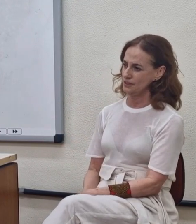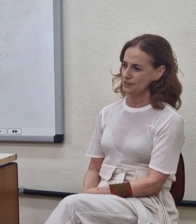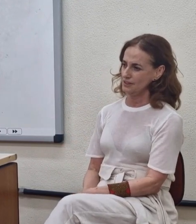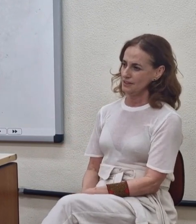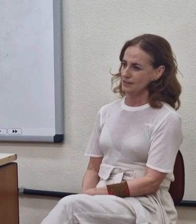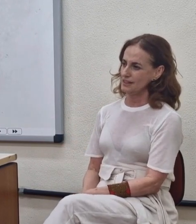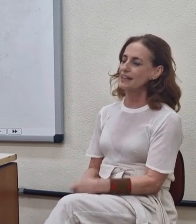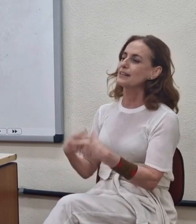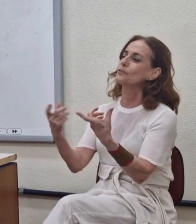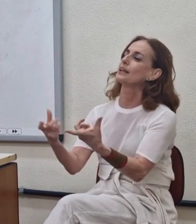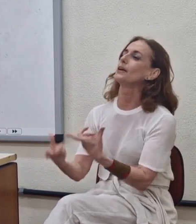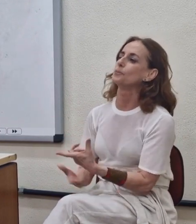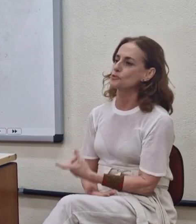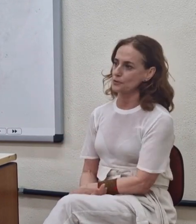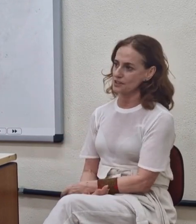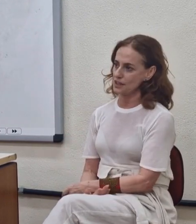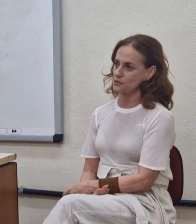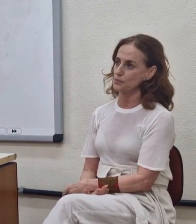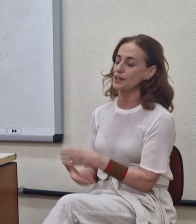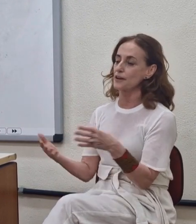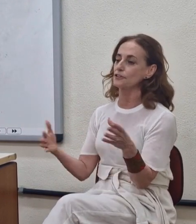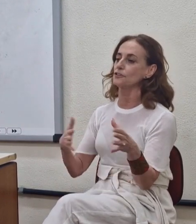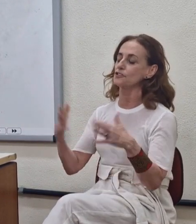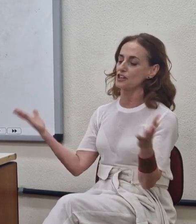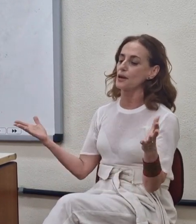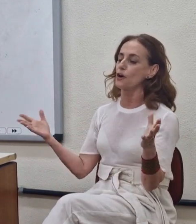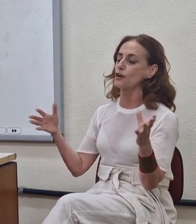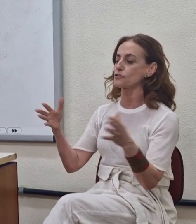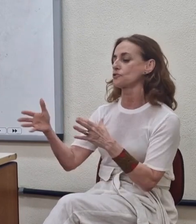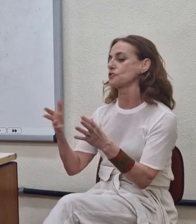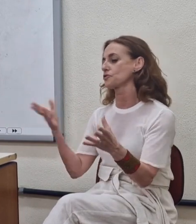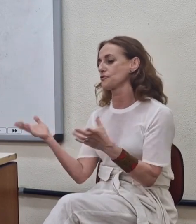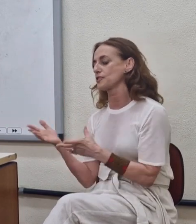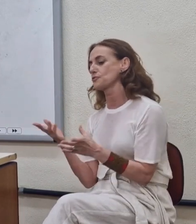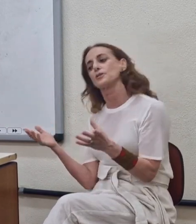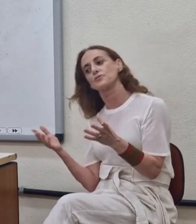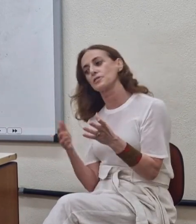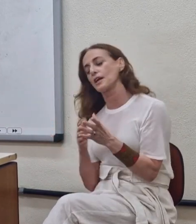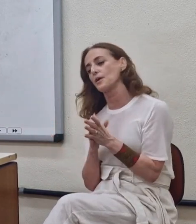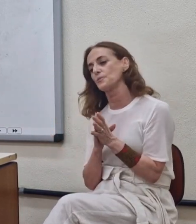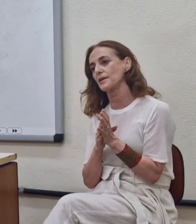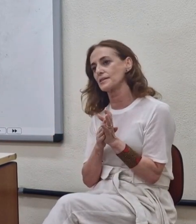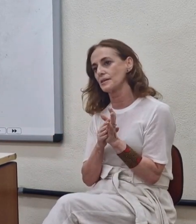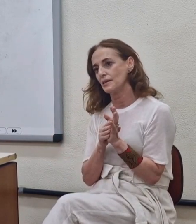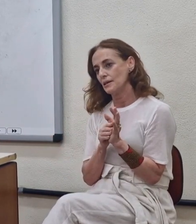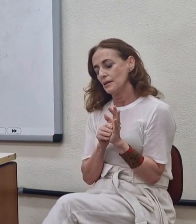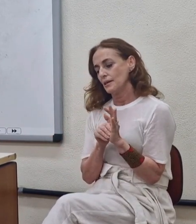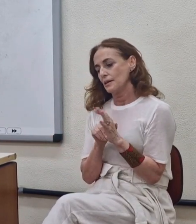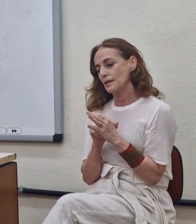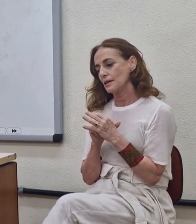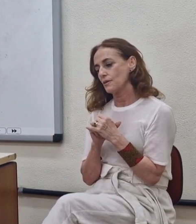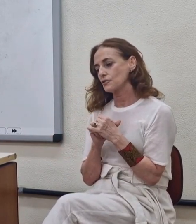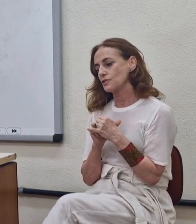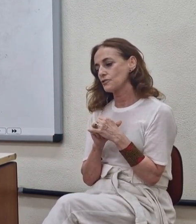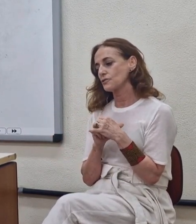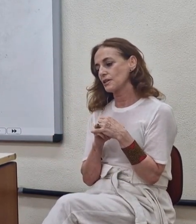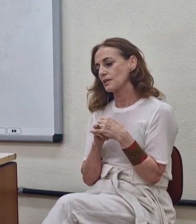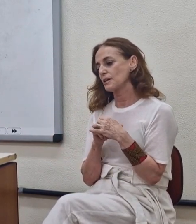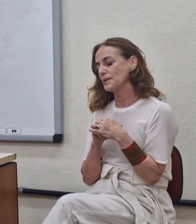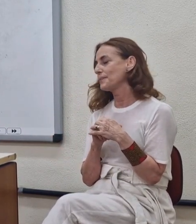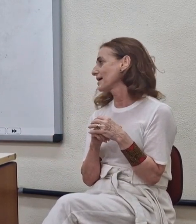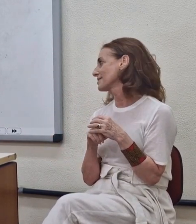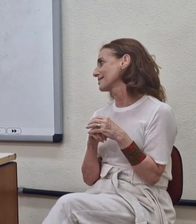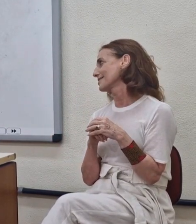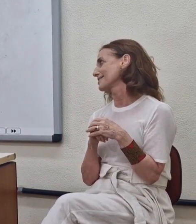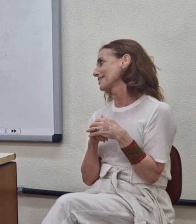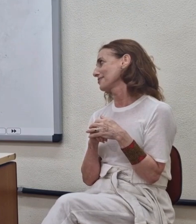importante. Tem que ter um tempo de processo. Claro que no início é maior, hoje a gente faz com menos tempo, mas eu acho que isso